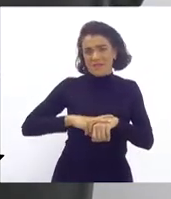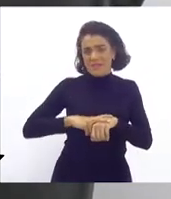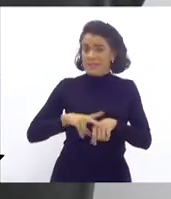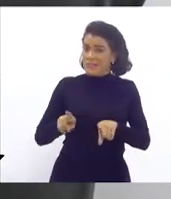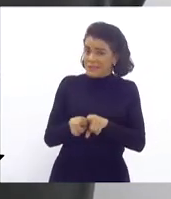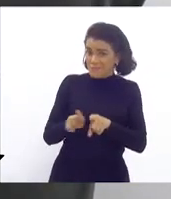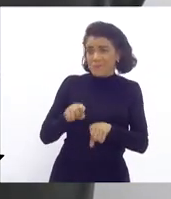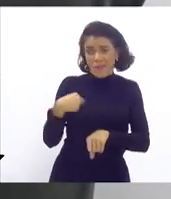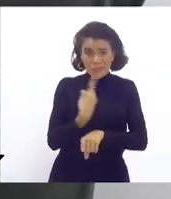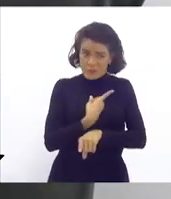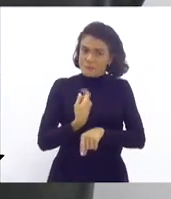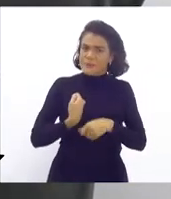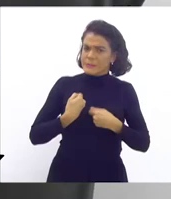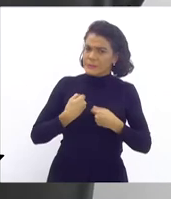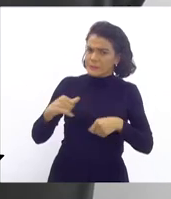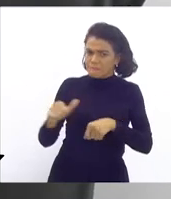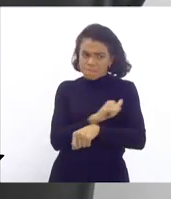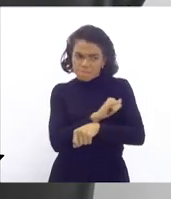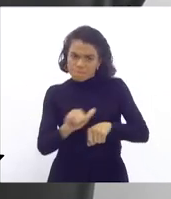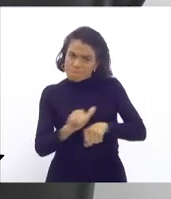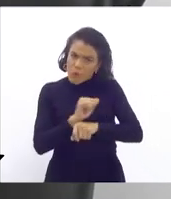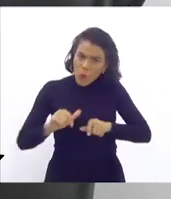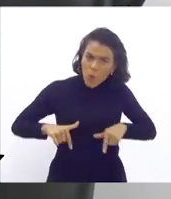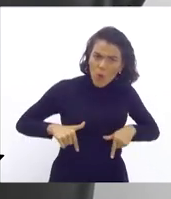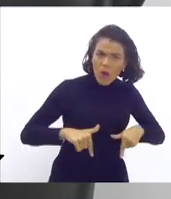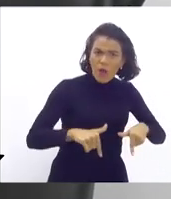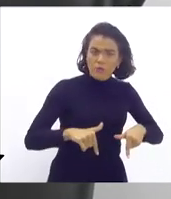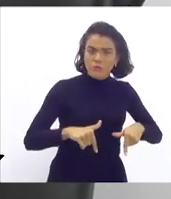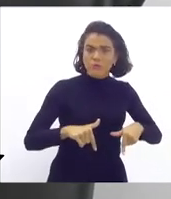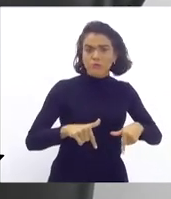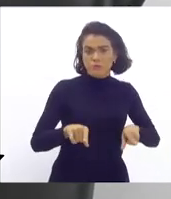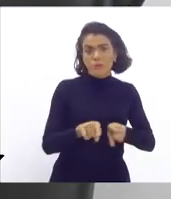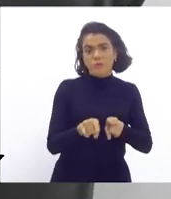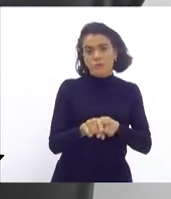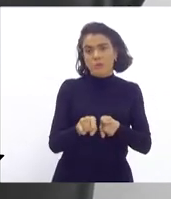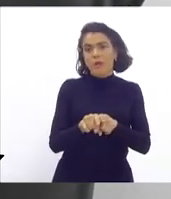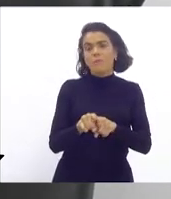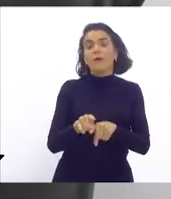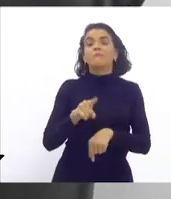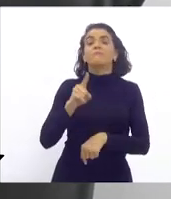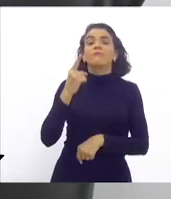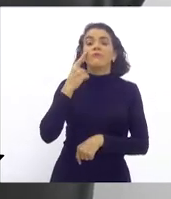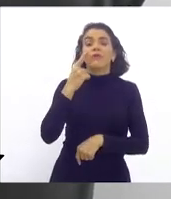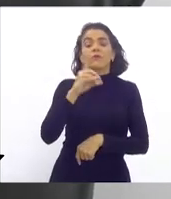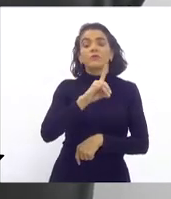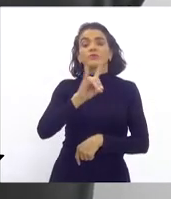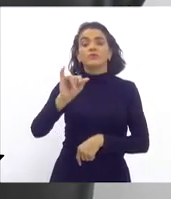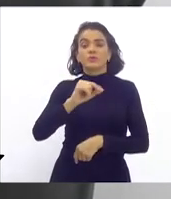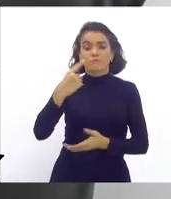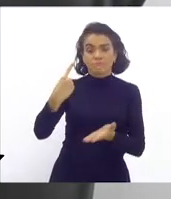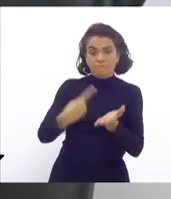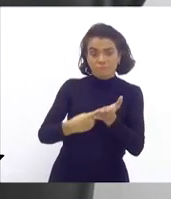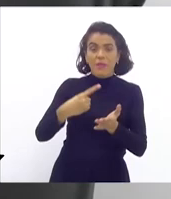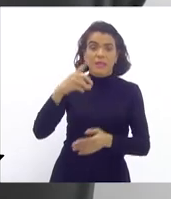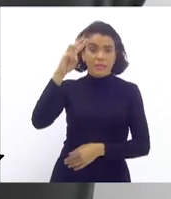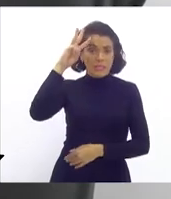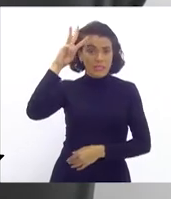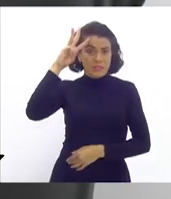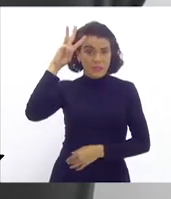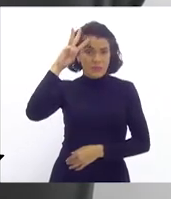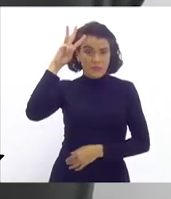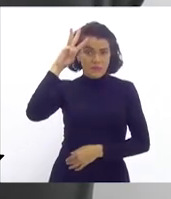Considero que a gente tenha que tomar alguma atitude deliberar já salvo melhor juízo a data da próxima sentada que eu sugiro que seja na terça-feira